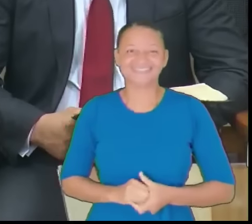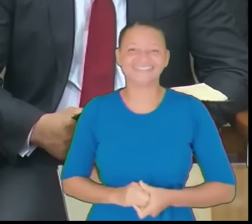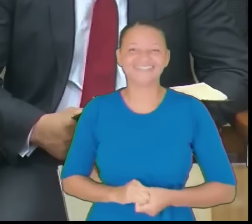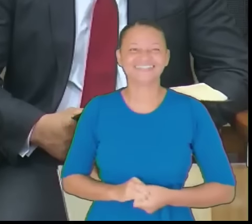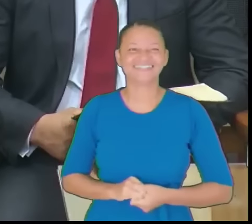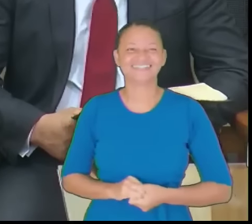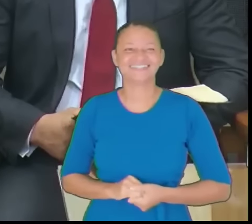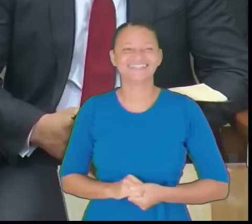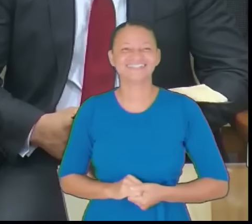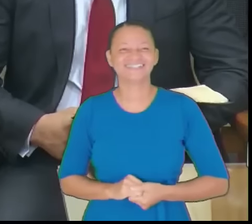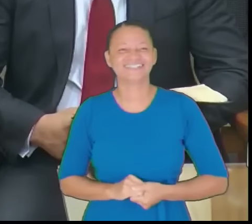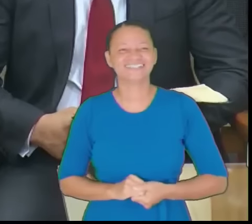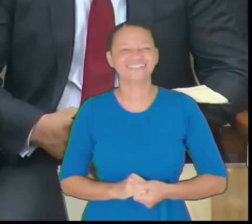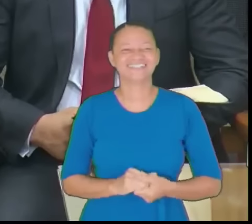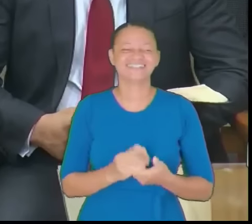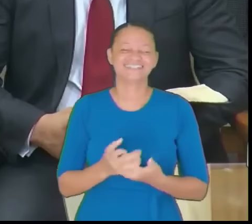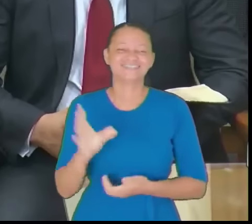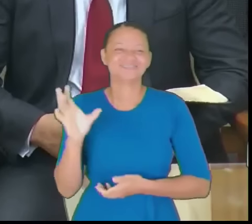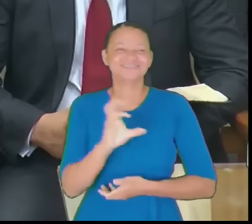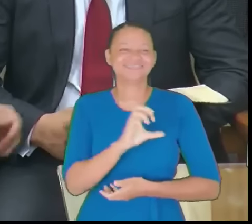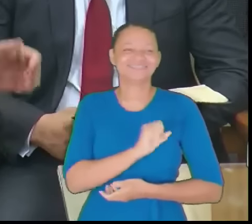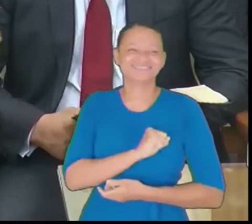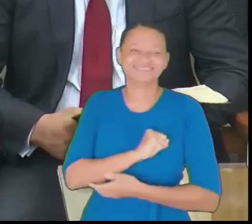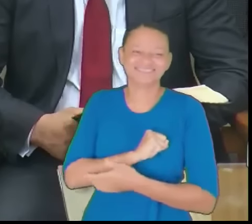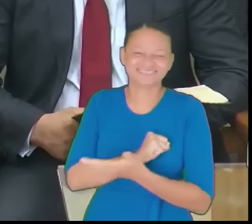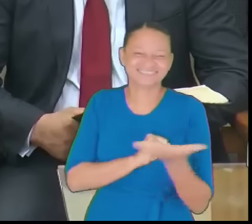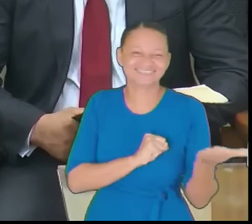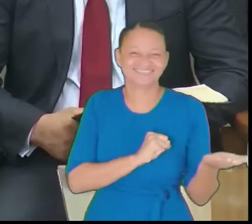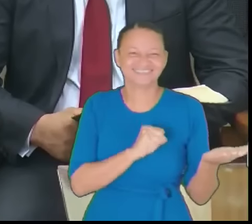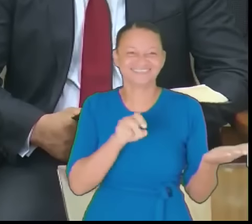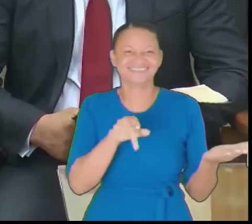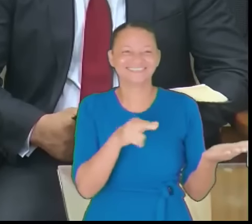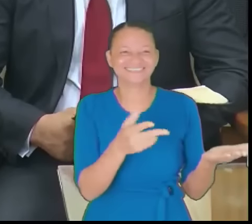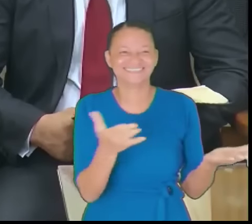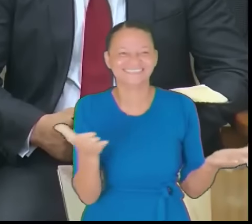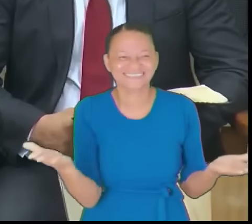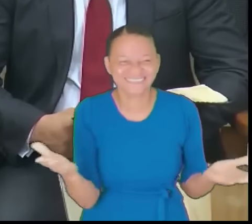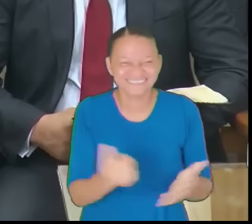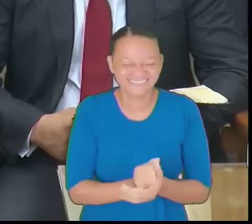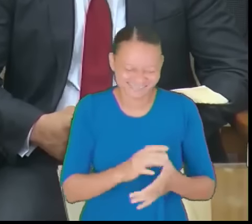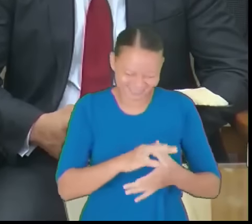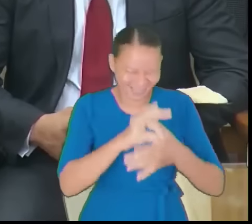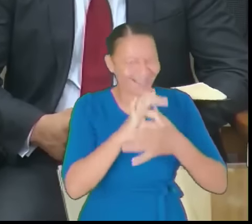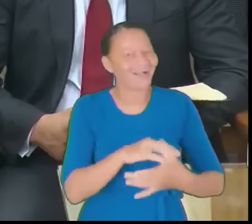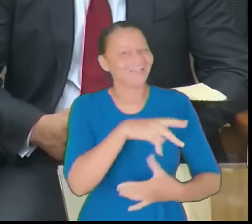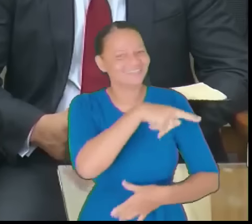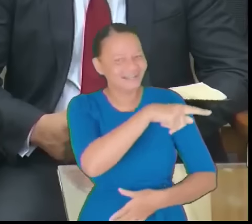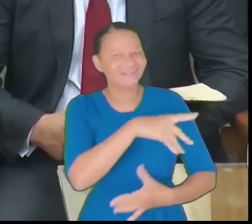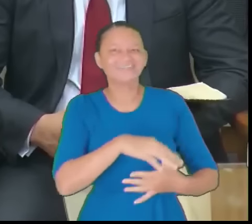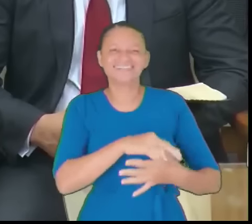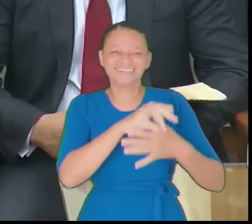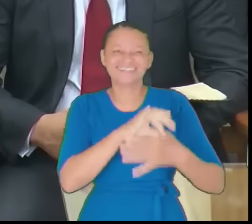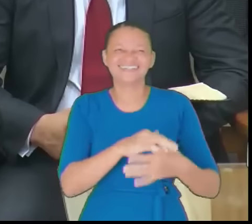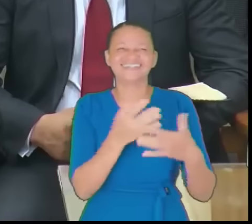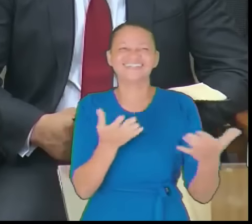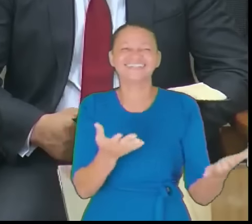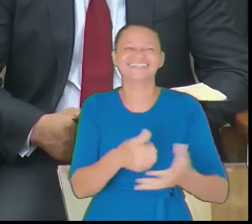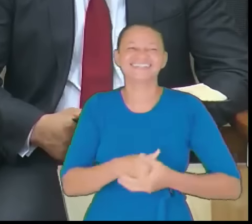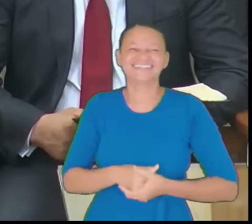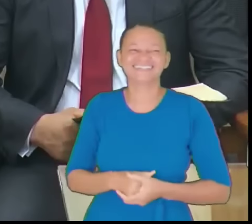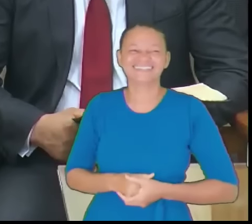Então, meus amados irmãos, nós vemos aqui, já está carnal, né, irmão? Glória a Deus. Então, nós vemos aqui,